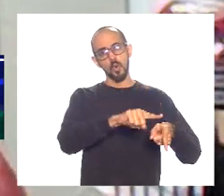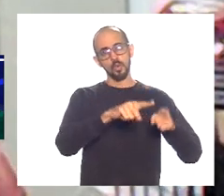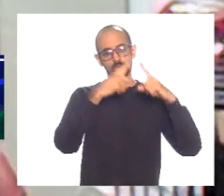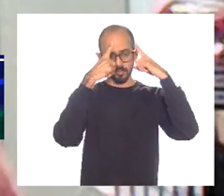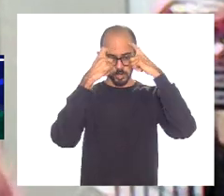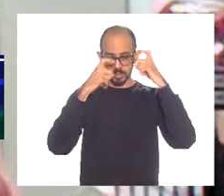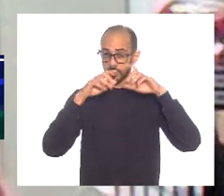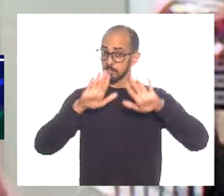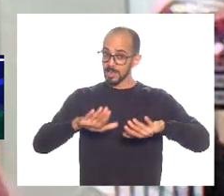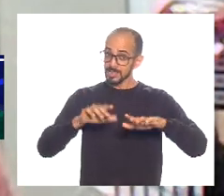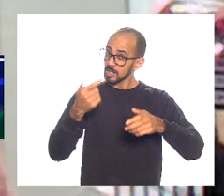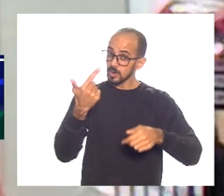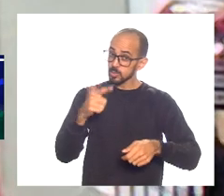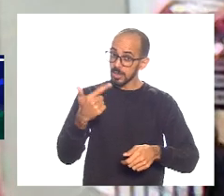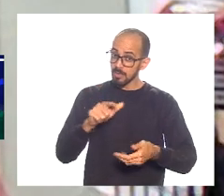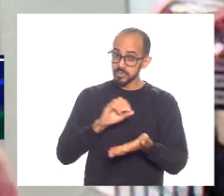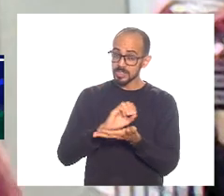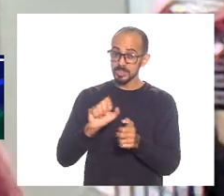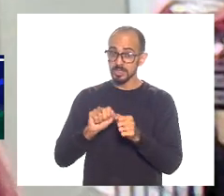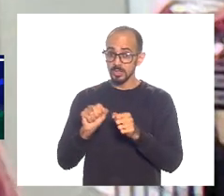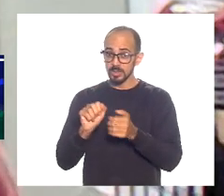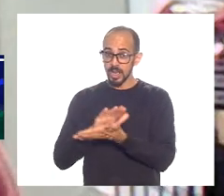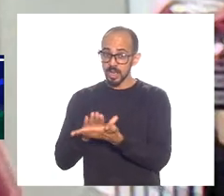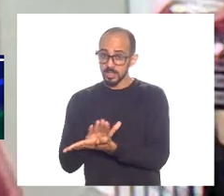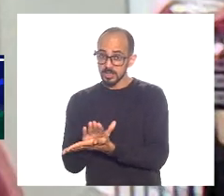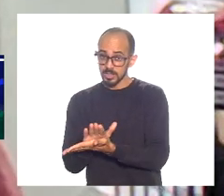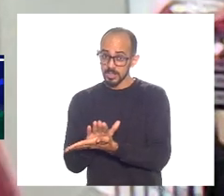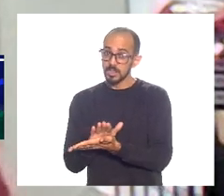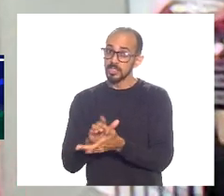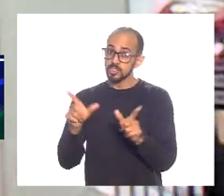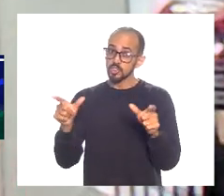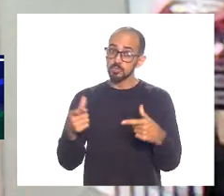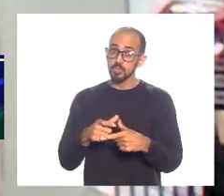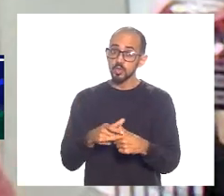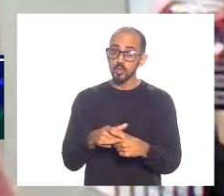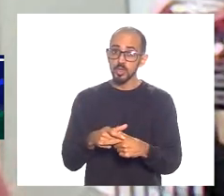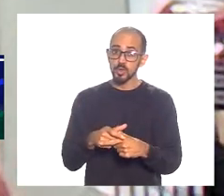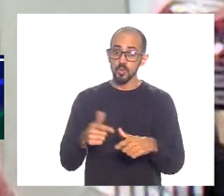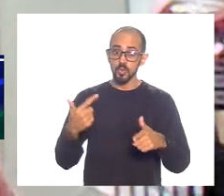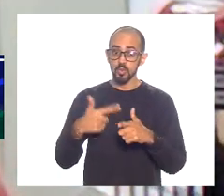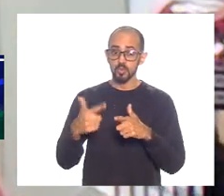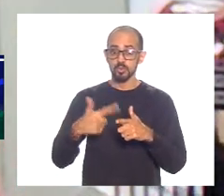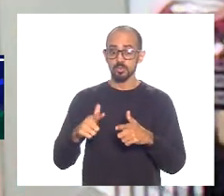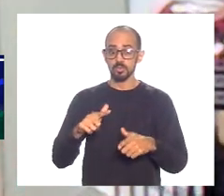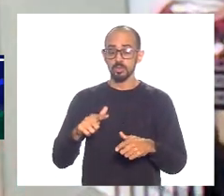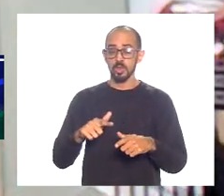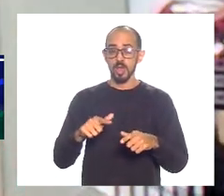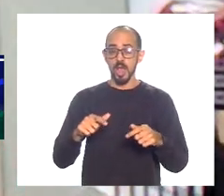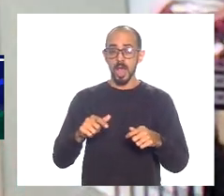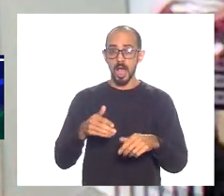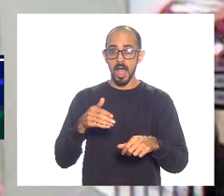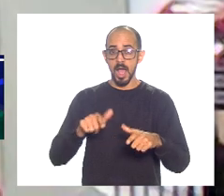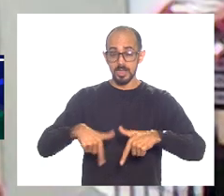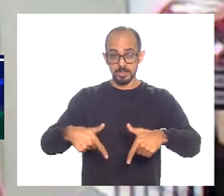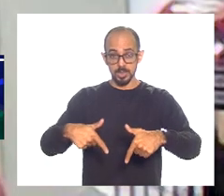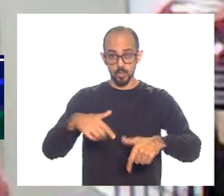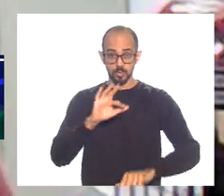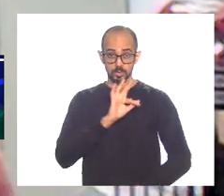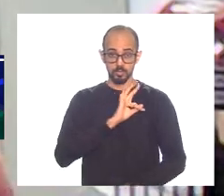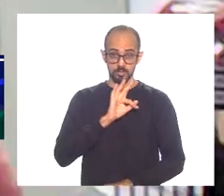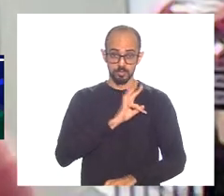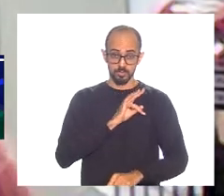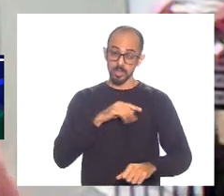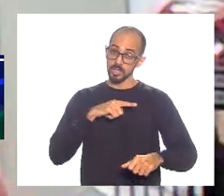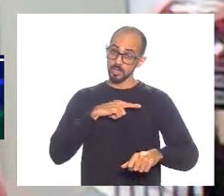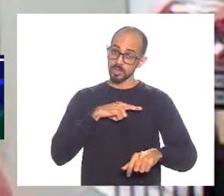diminuição muito grande, inclusive no número de operações da Polícia Federal, que está aparelhada ideologicamente, politicamente,